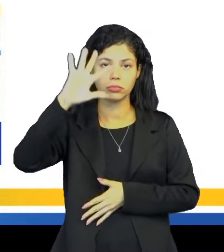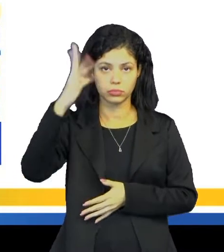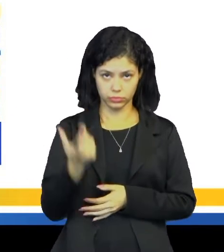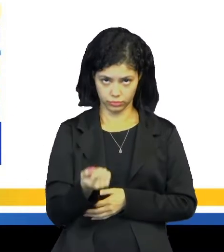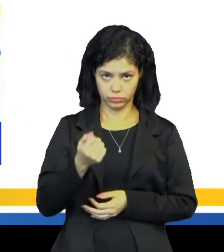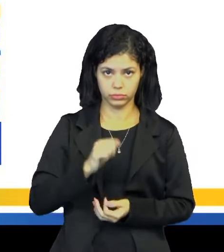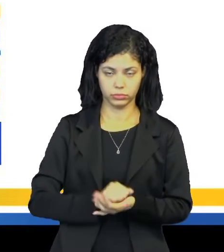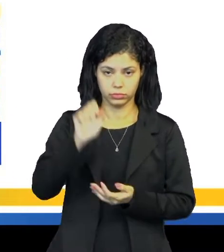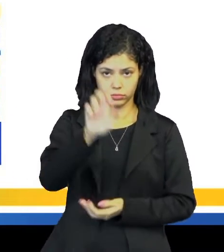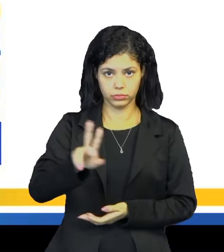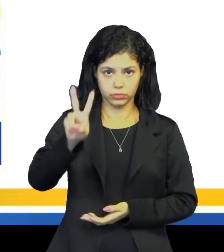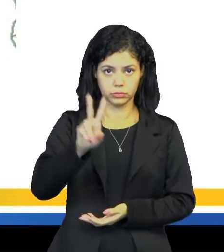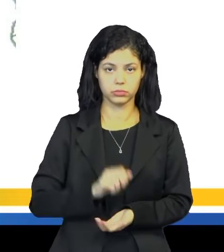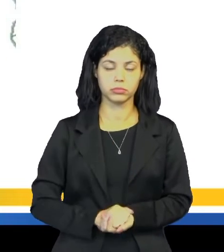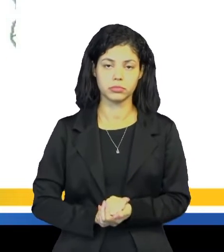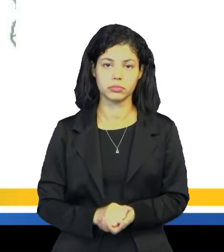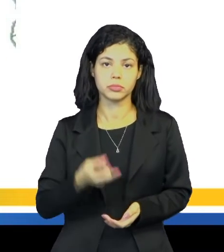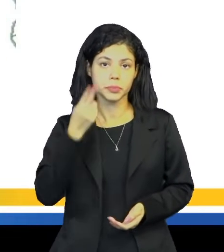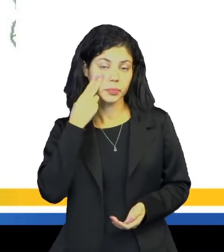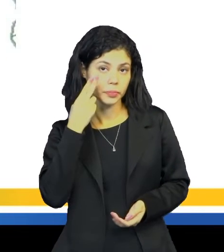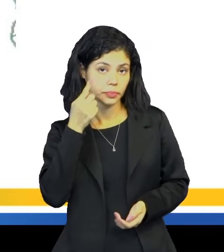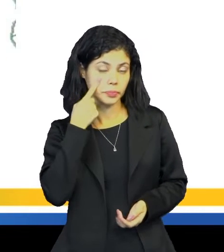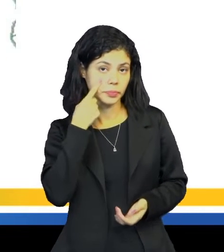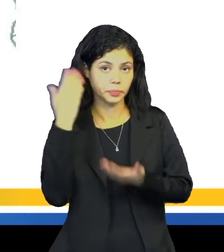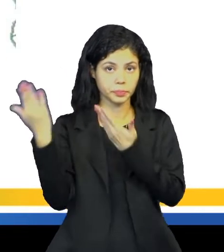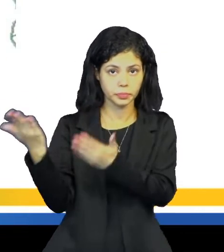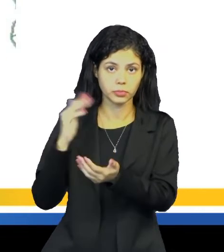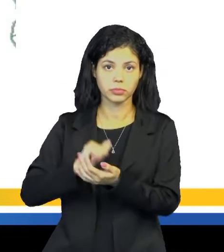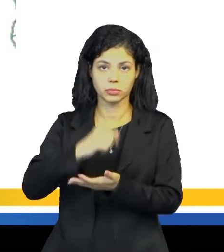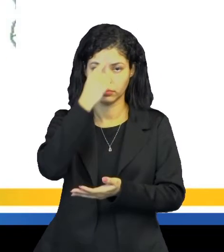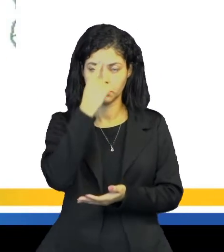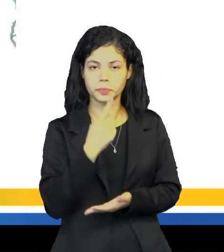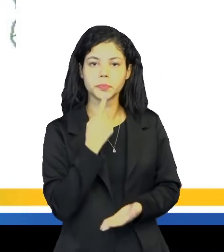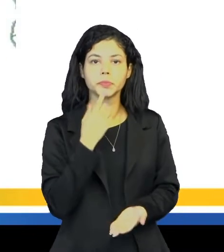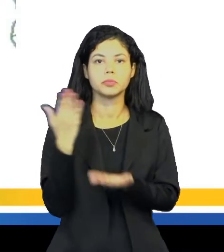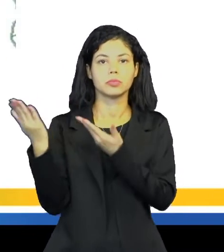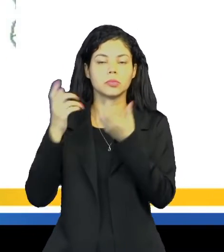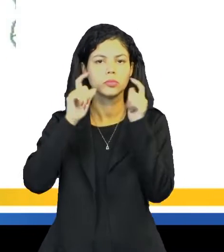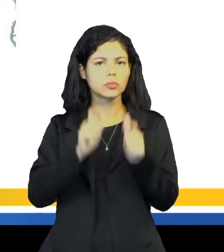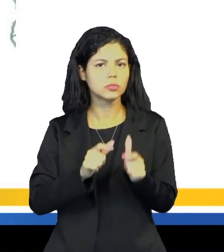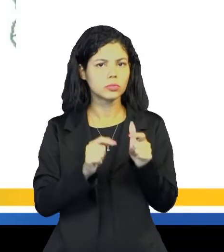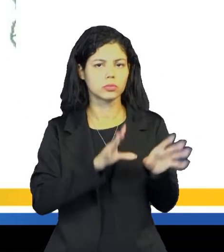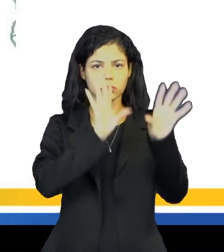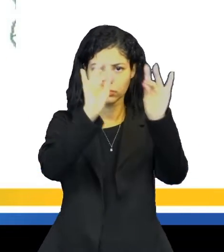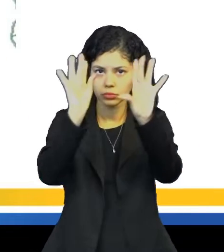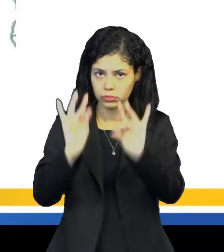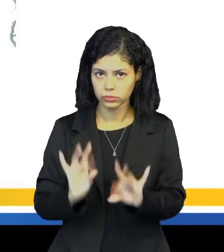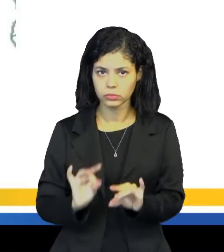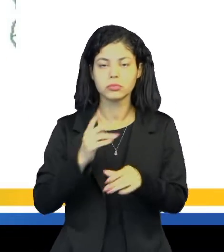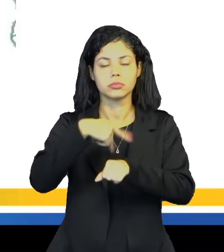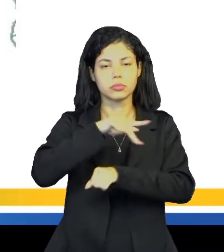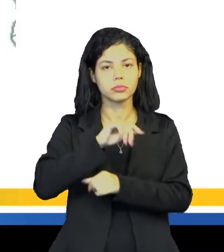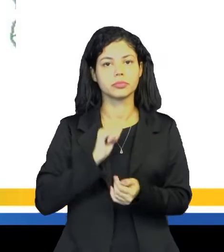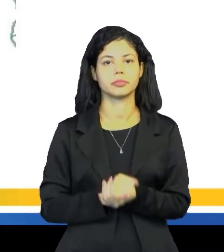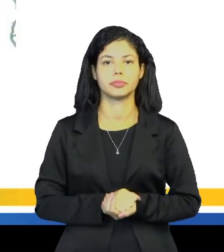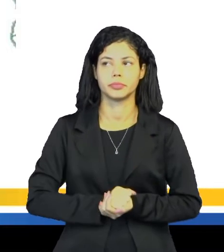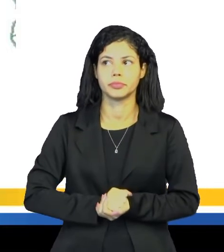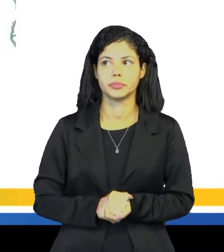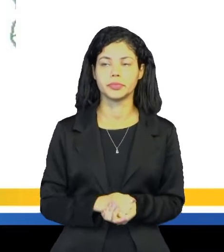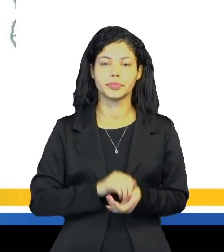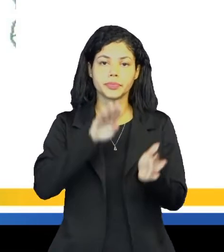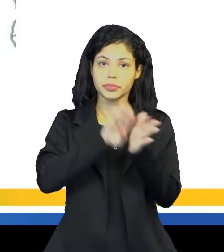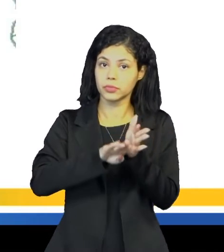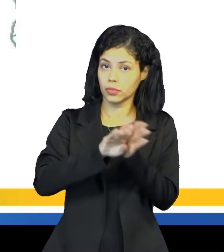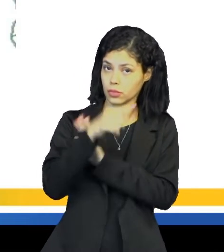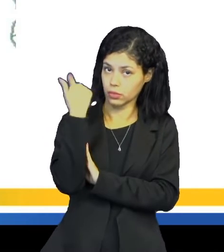na Europa, tá? Aqui nós podemos ver, né, essas localizações geográficas, observem aí, né, que tirando a